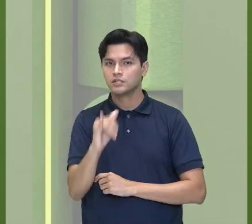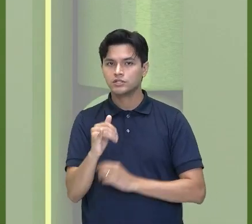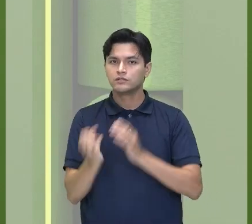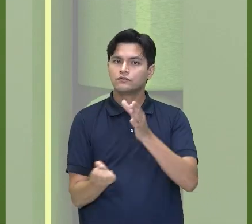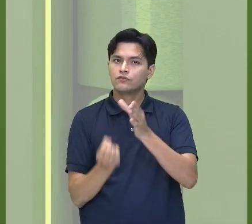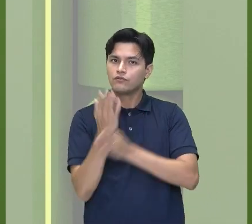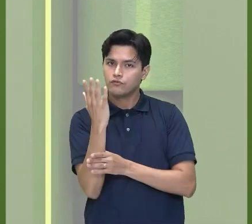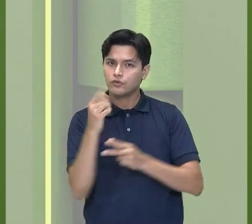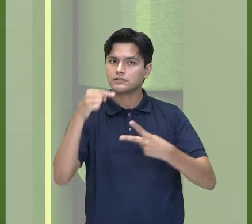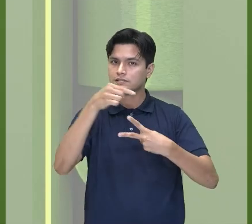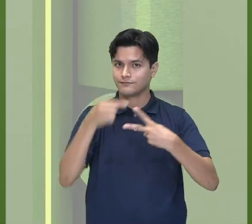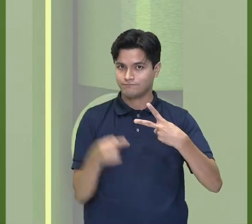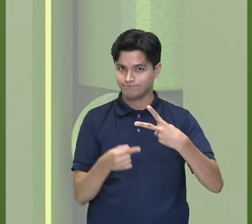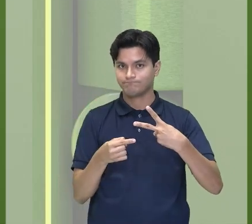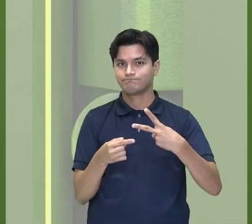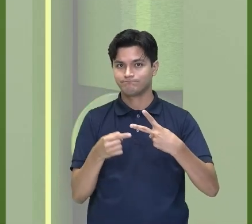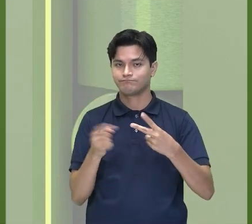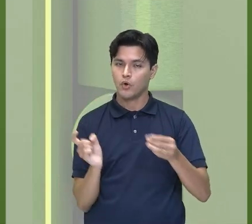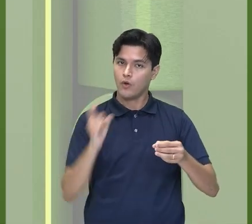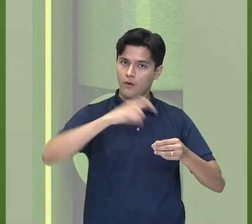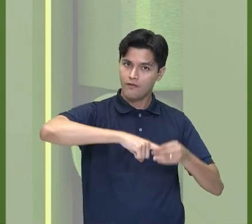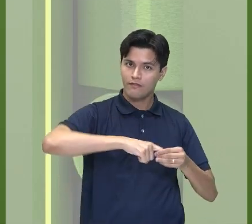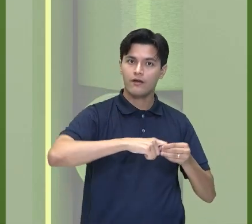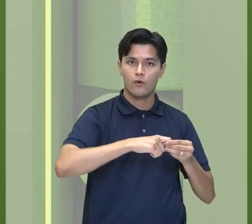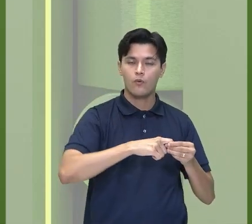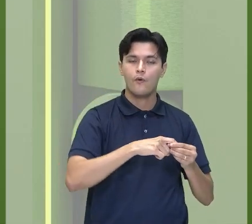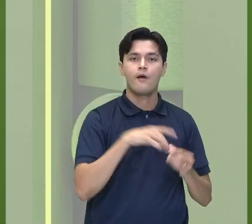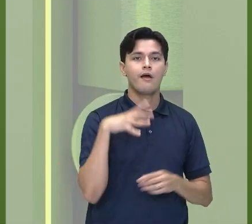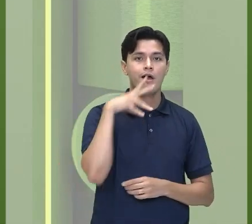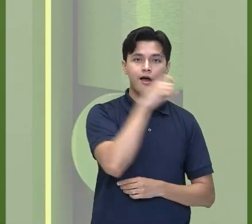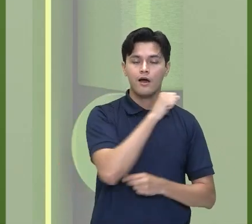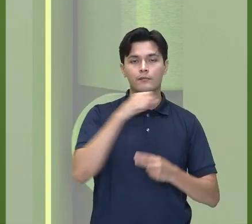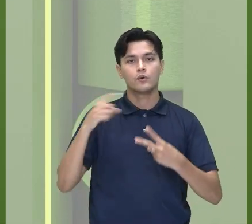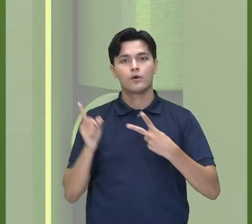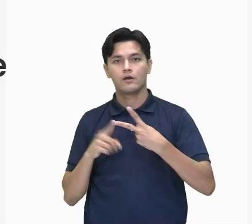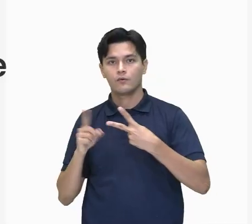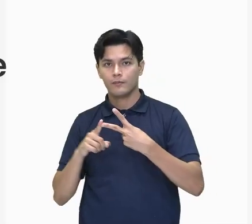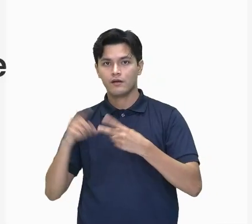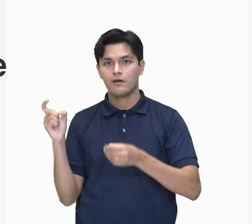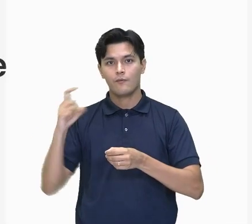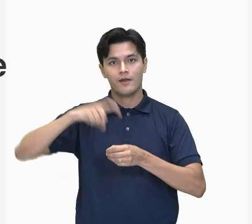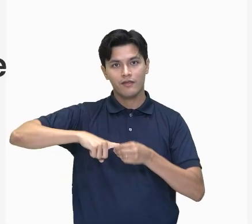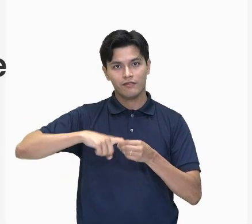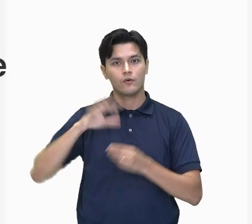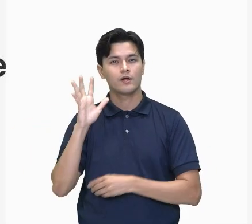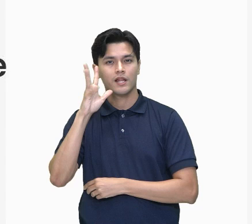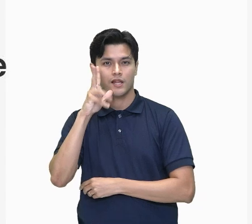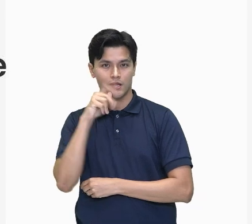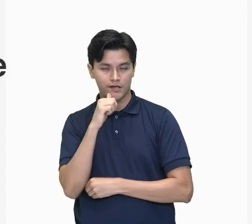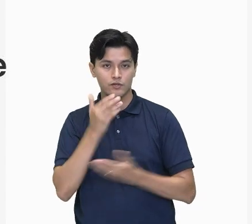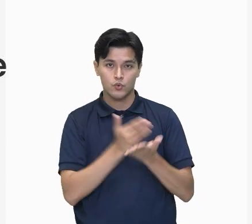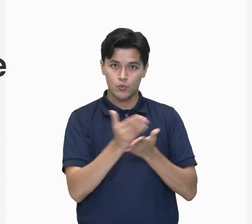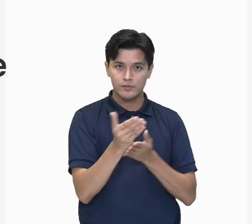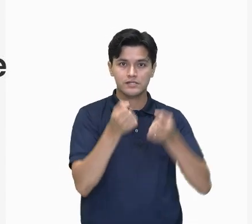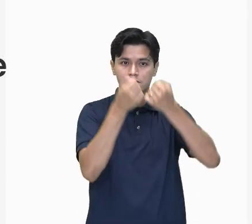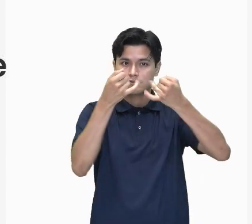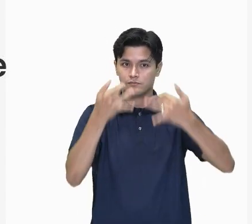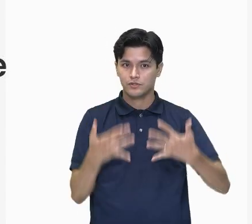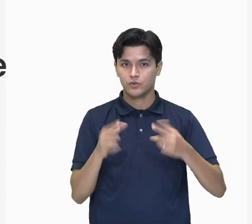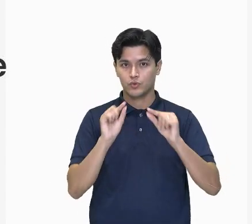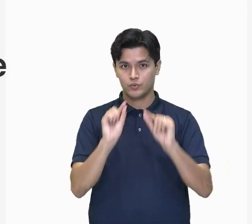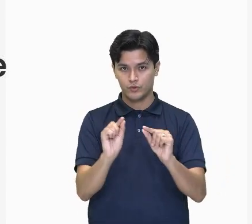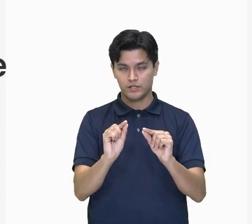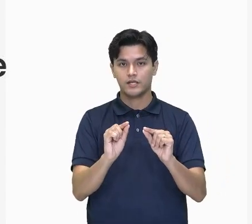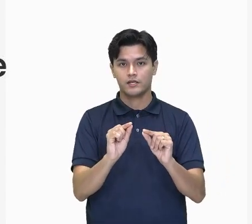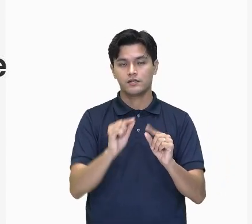não renováveis, a gente vai começar falando das fontes de energia renováveis. Então, quais são elas?